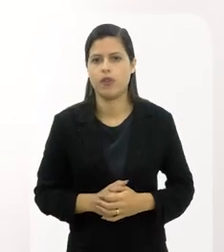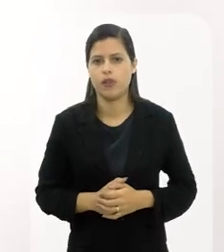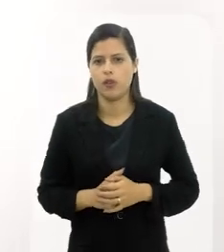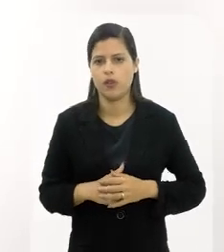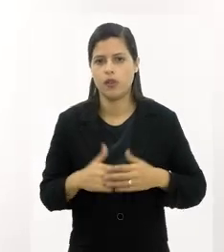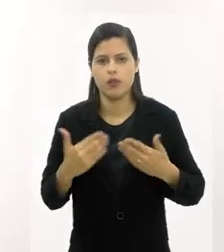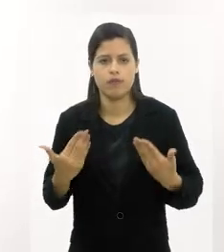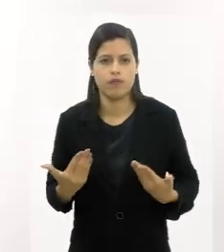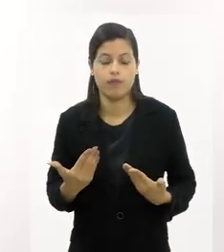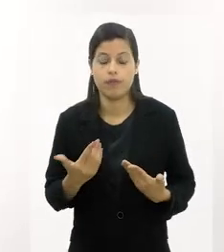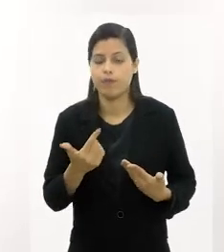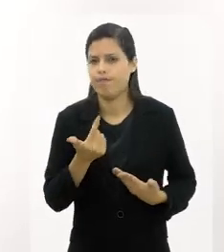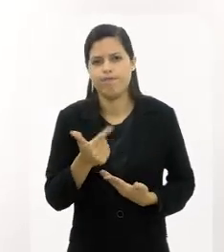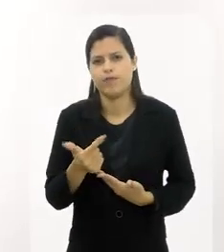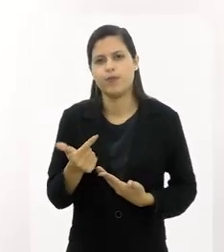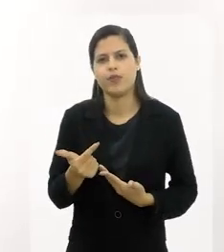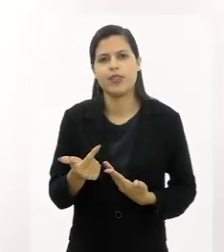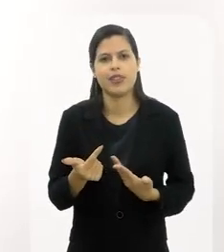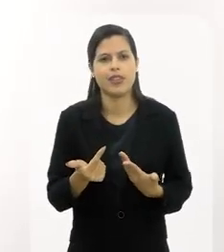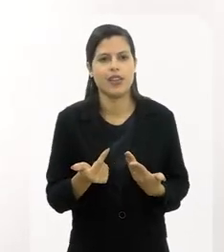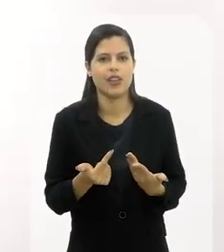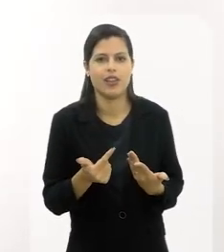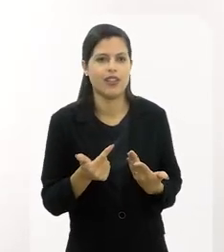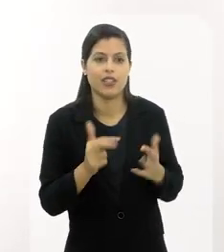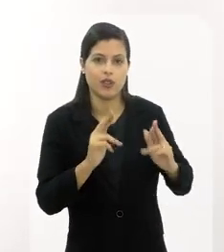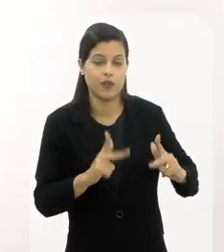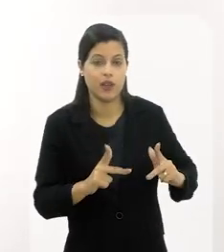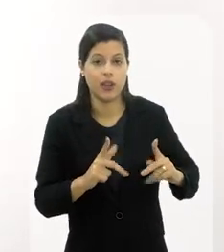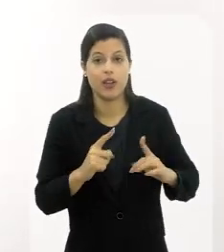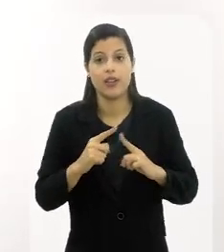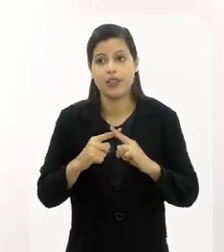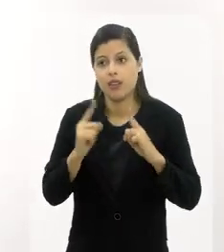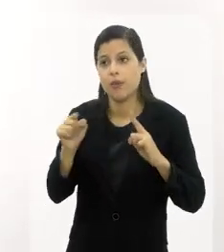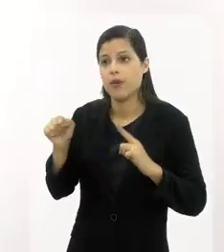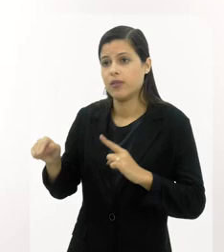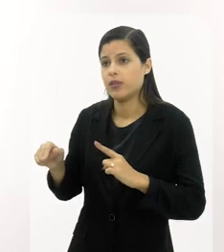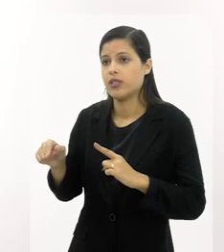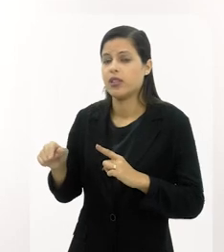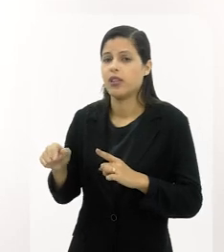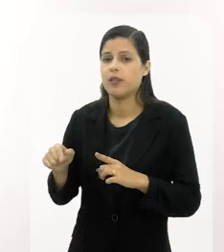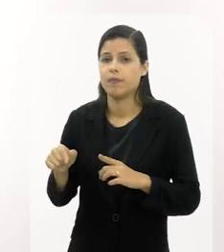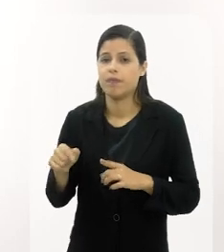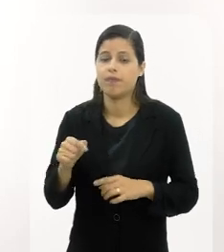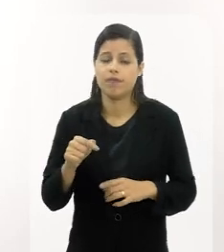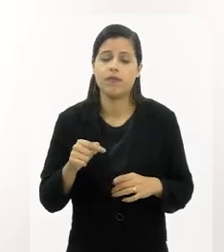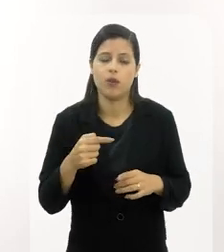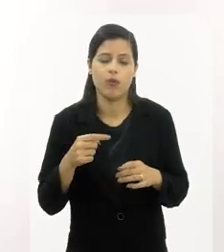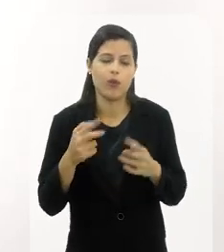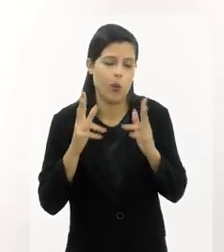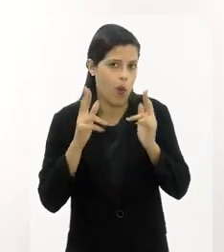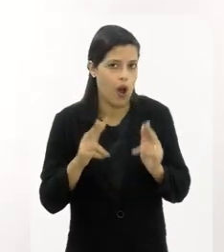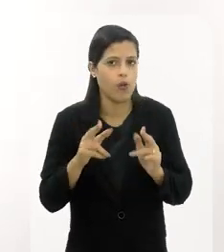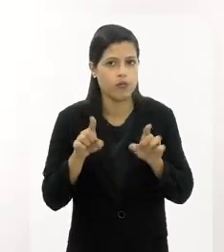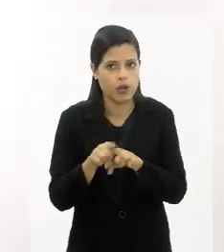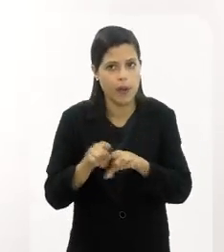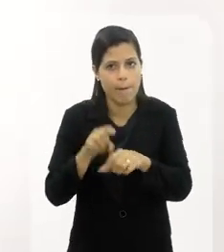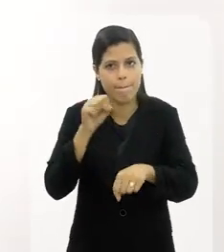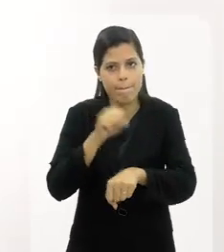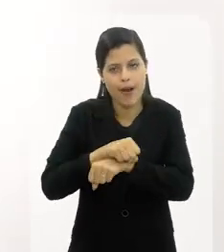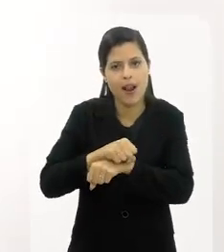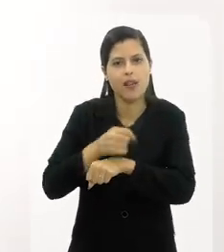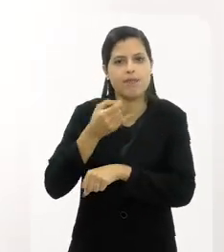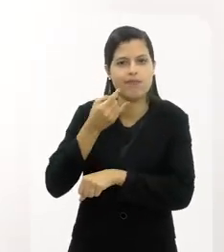né? Então, não houve essa diferença. Mas, como você, também parei de beber, já